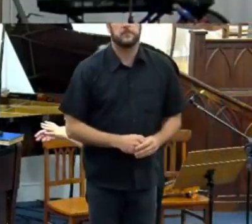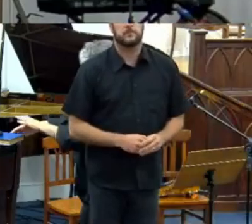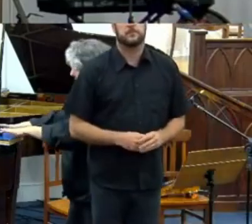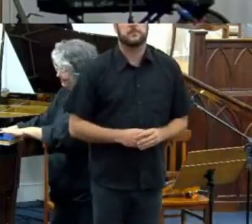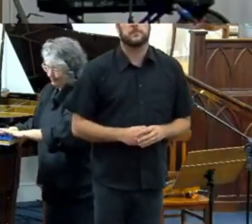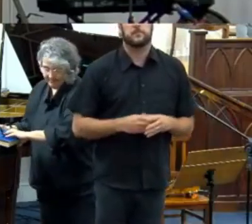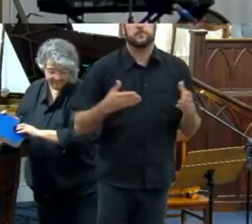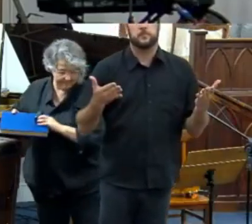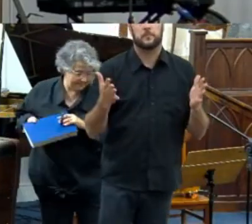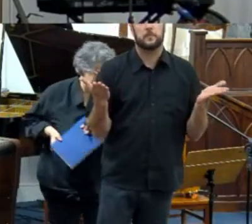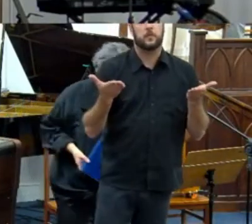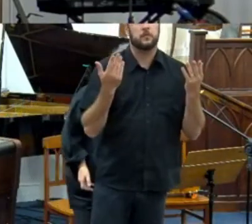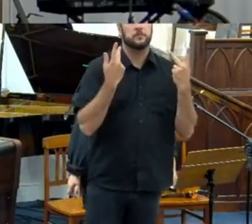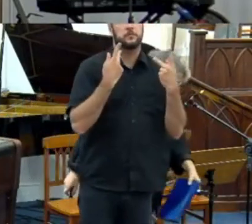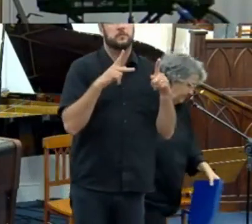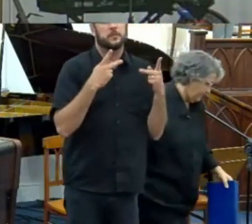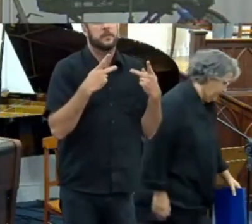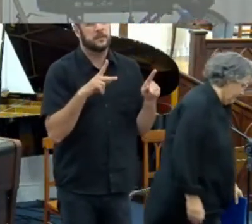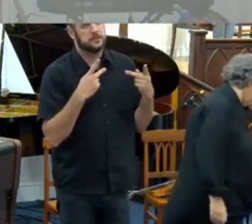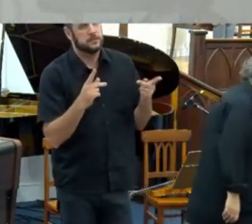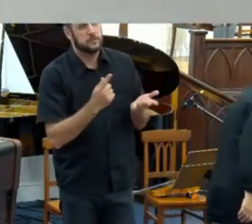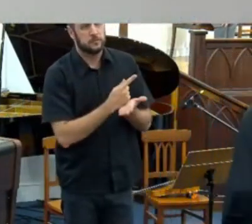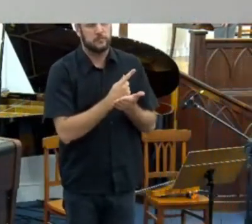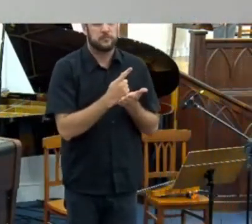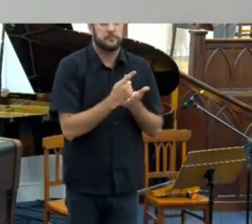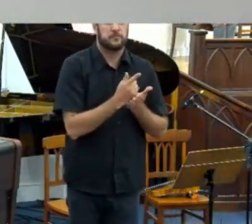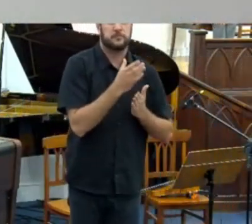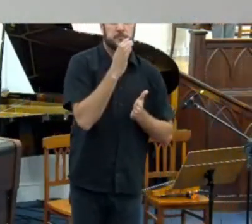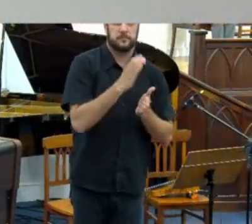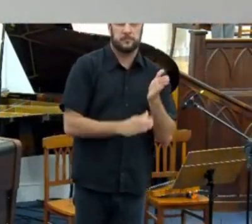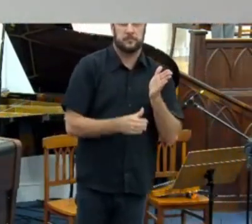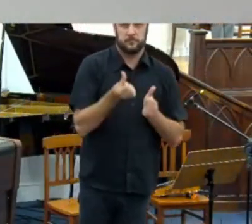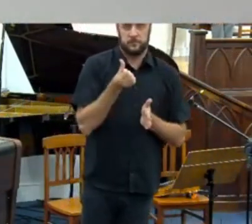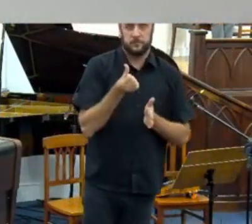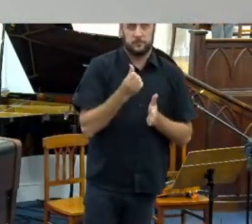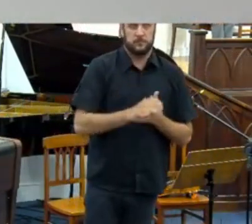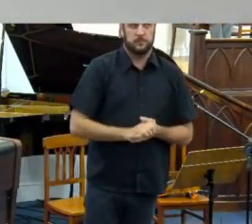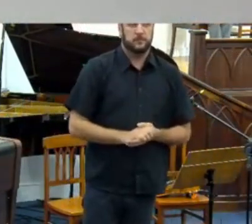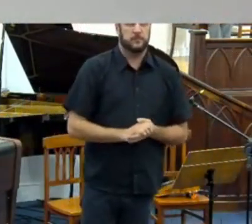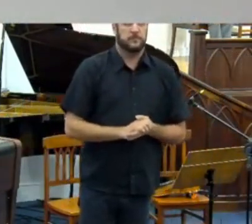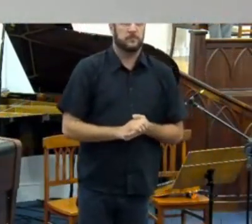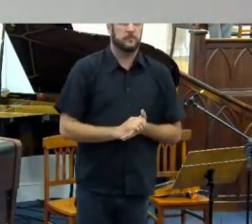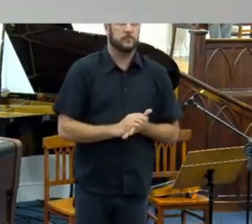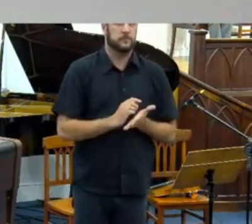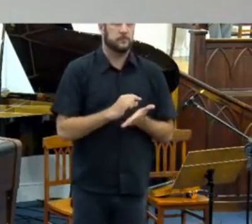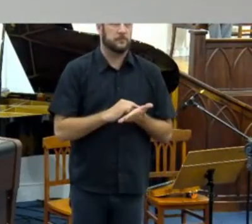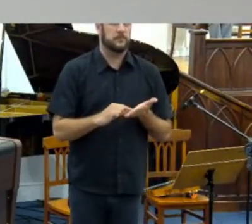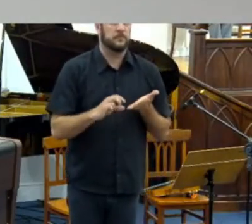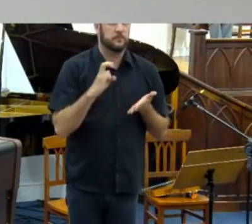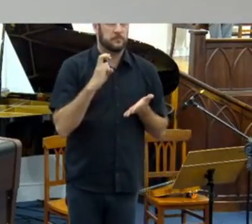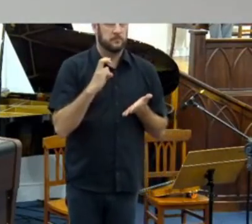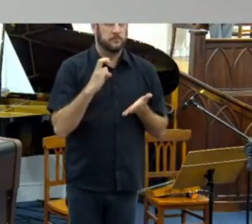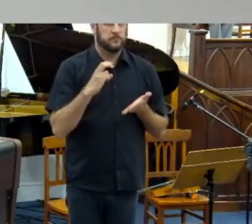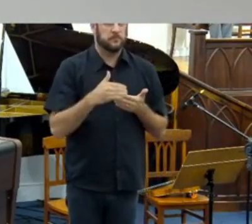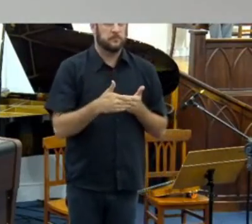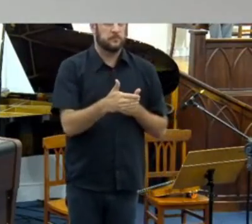Meus irmãos, nossa mensagem nessa noite está em Gênesis, capítulo 6, a partir do versículo 5.